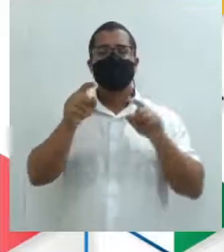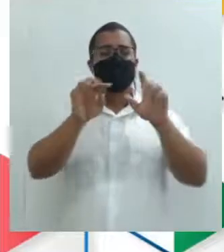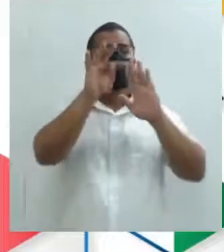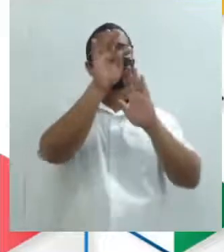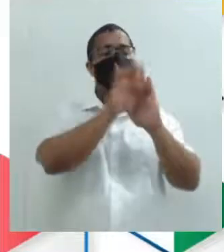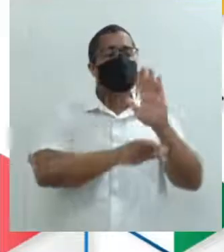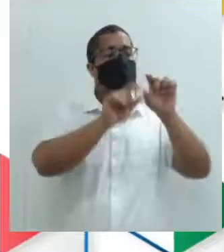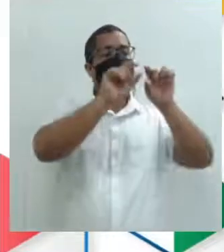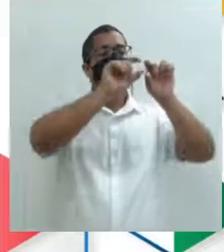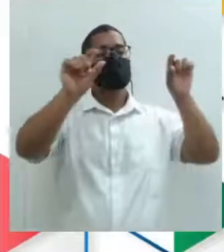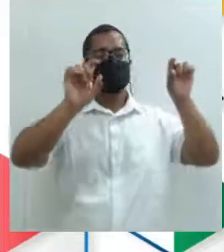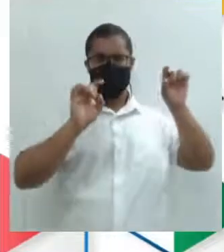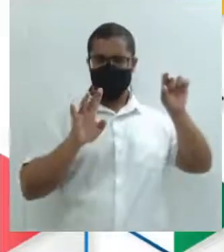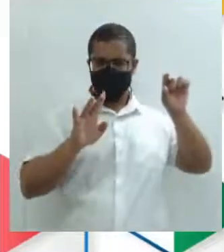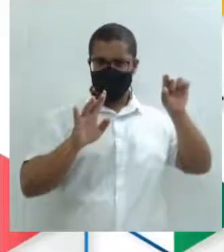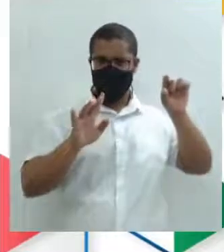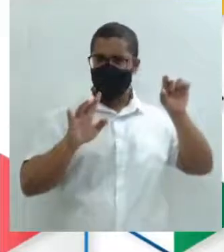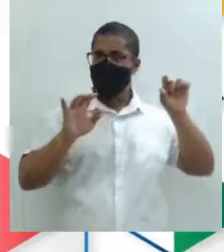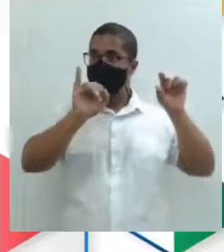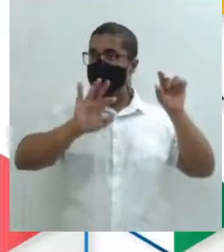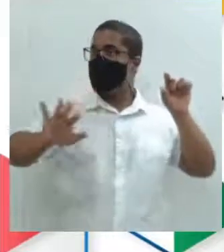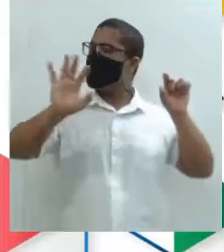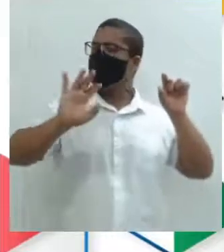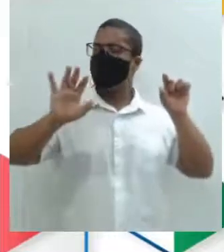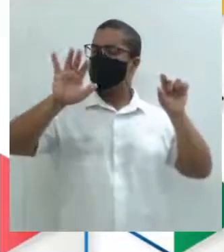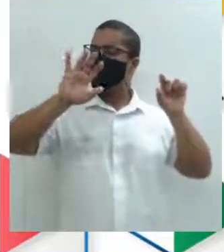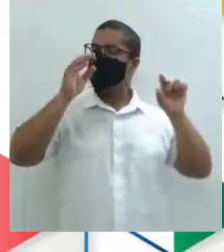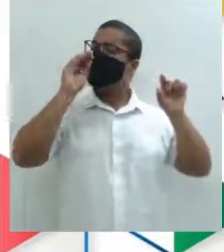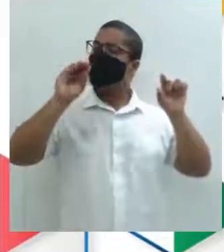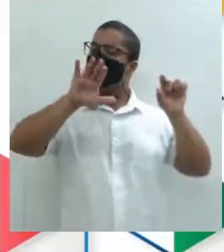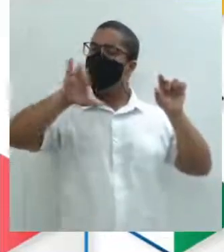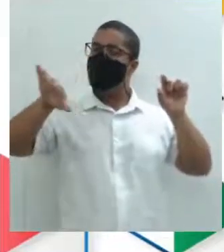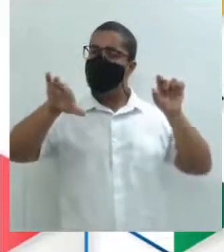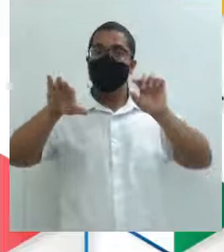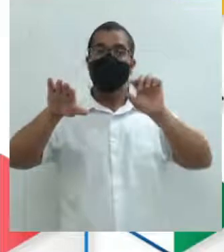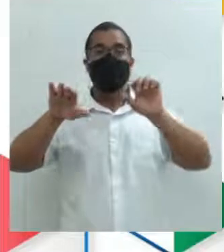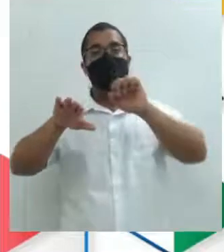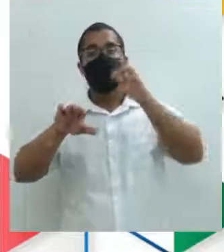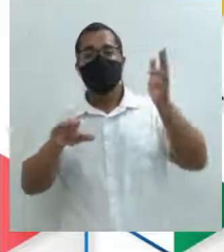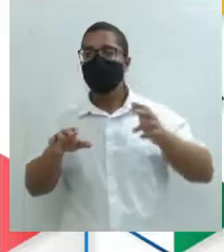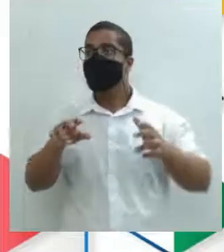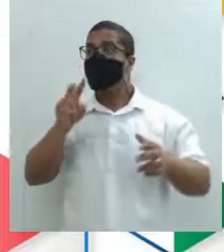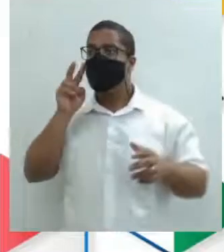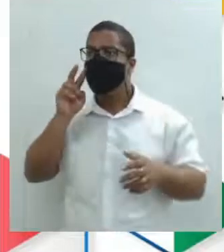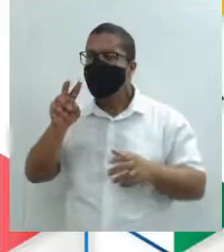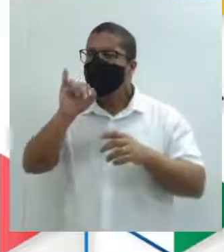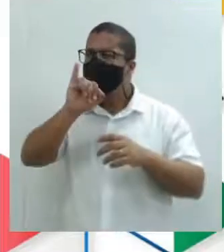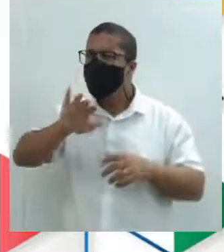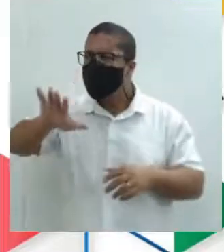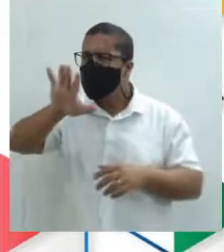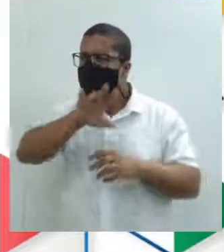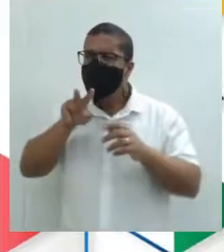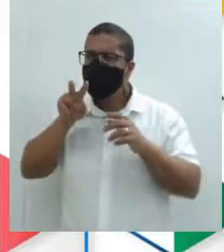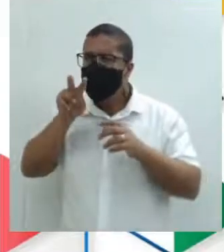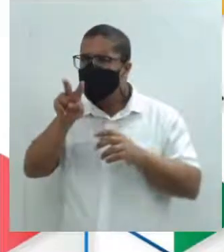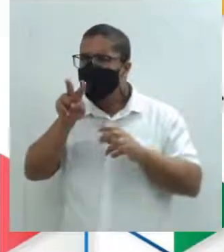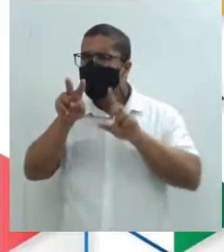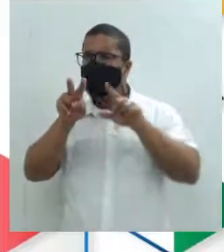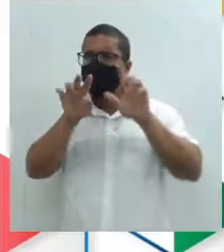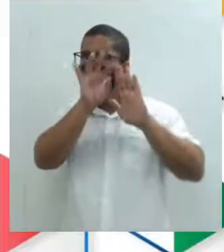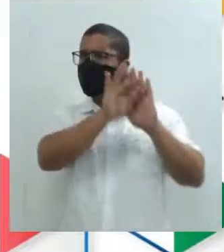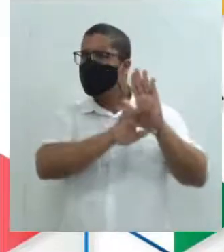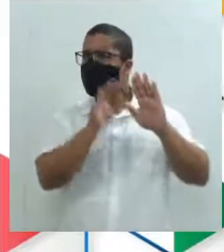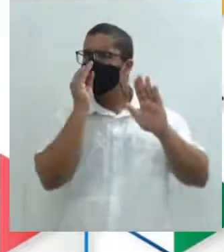escrito e esqueçam o que está nas imagens, ou o contrário, que vocês só prestem atenção nas imagens e